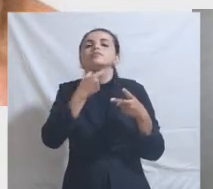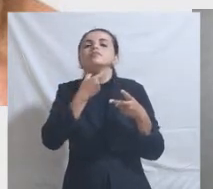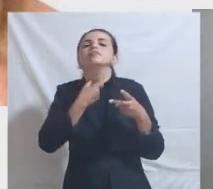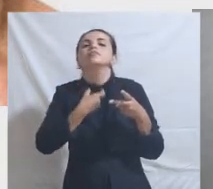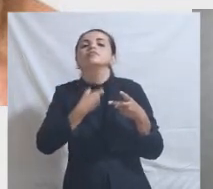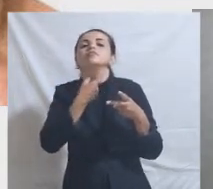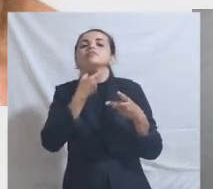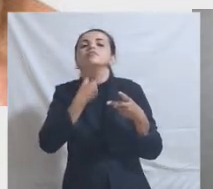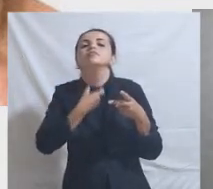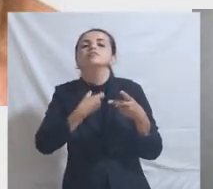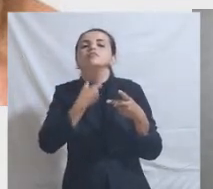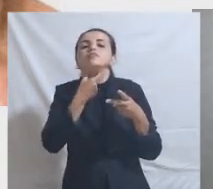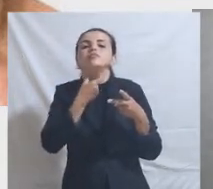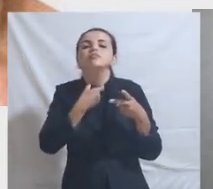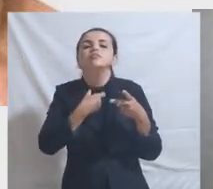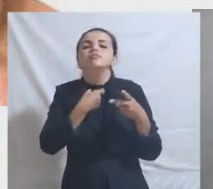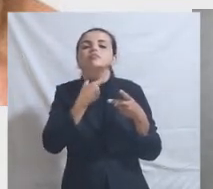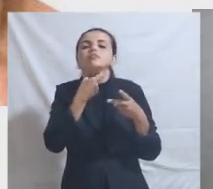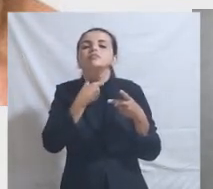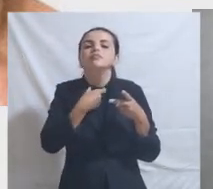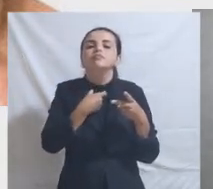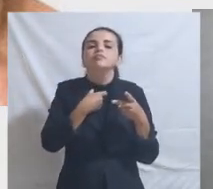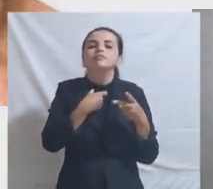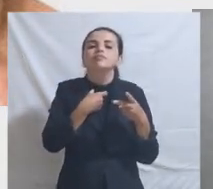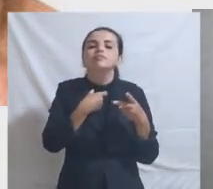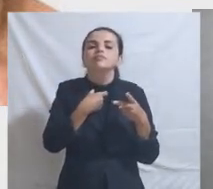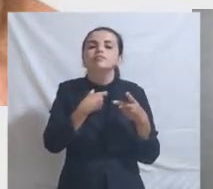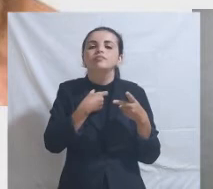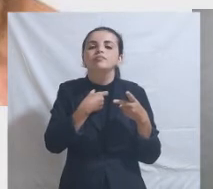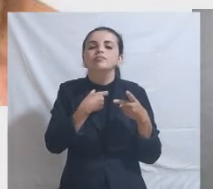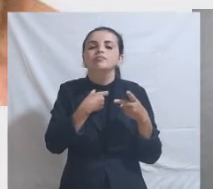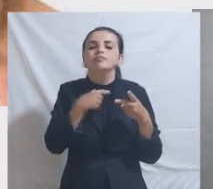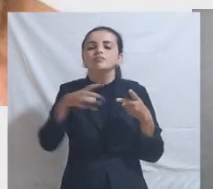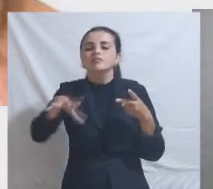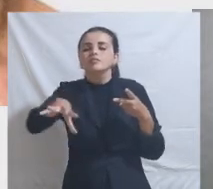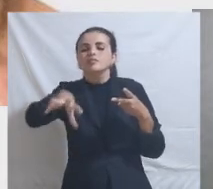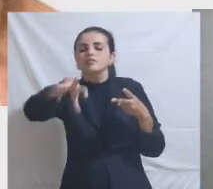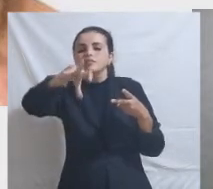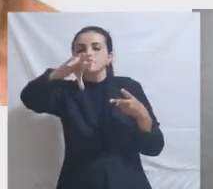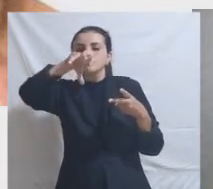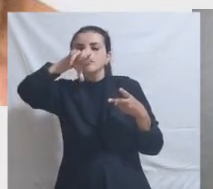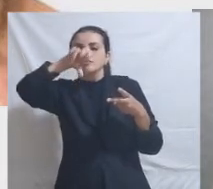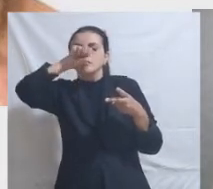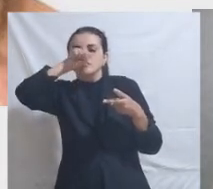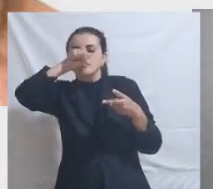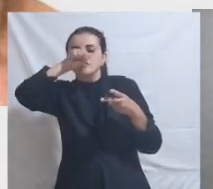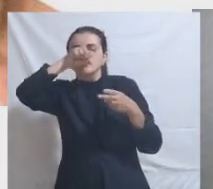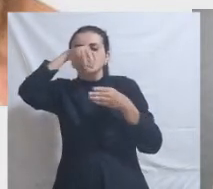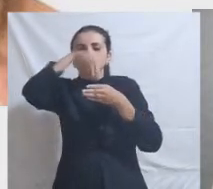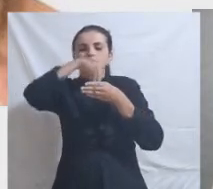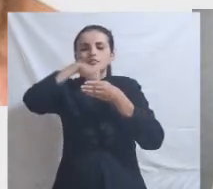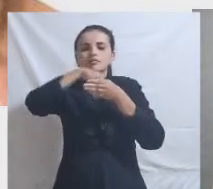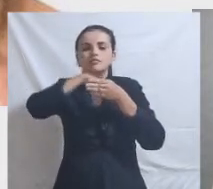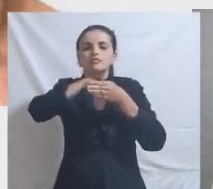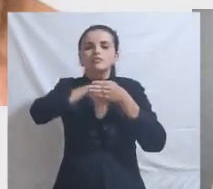É uma abertura que é como se fosse uma portinha de entrada e